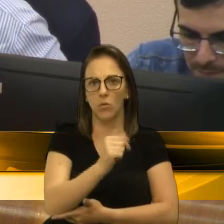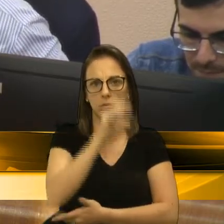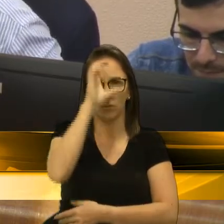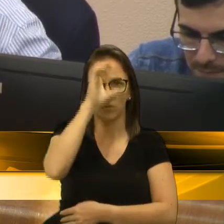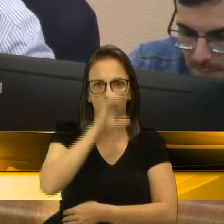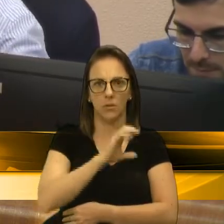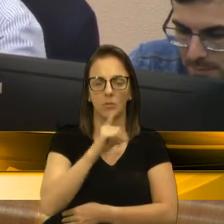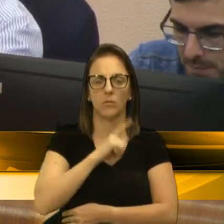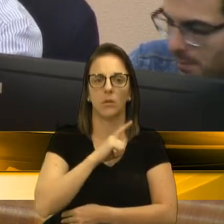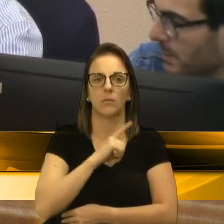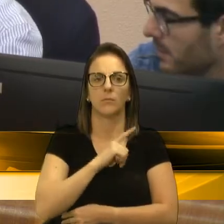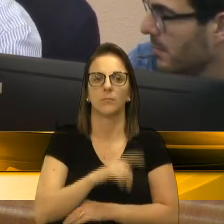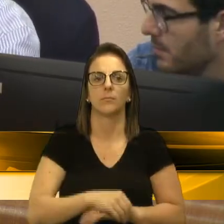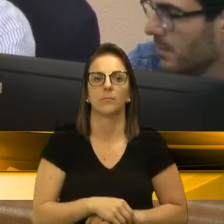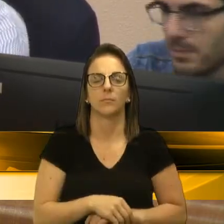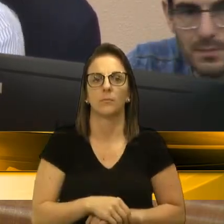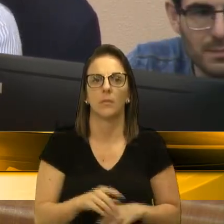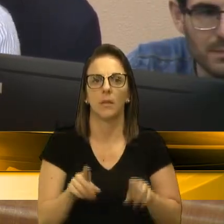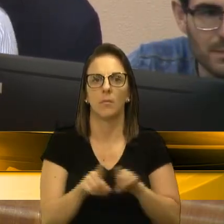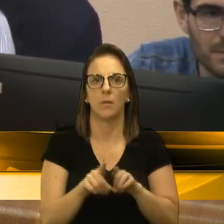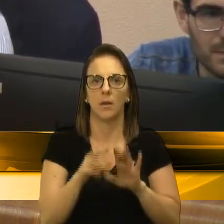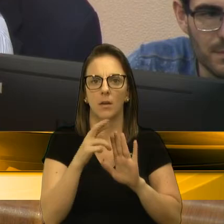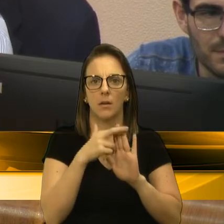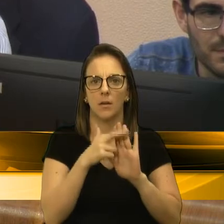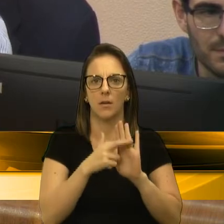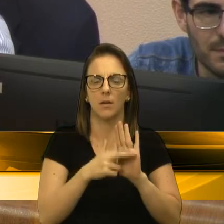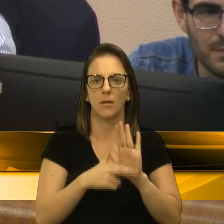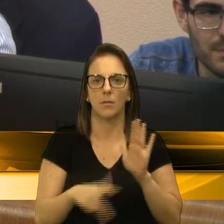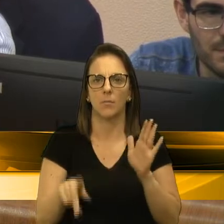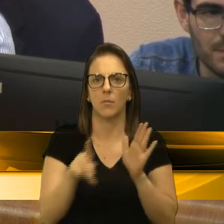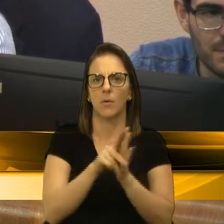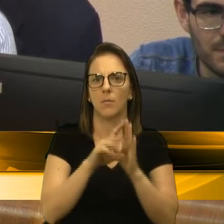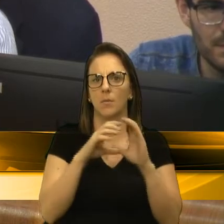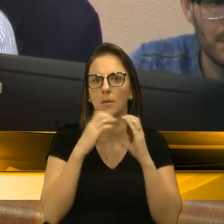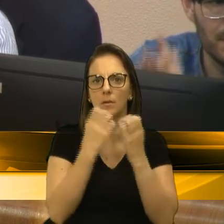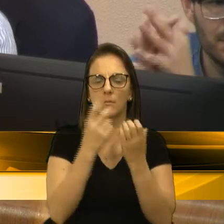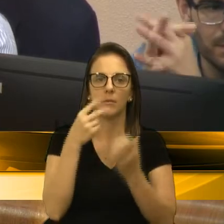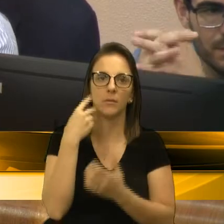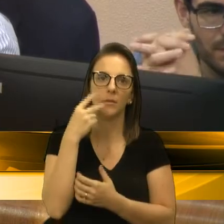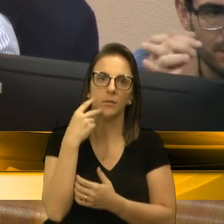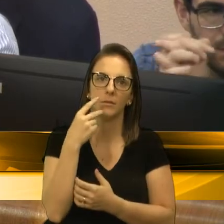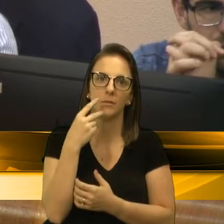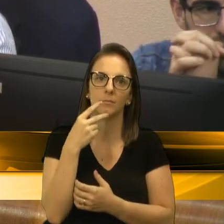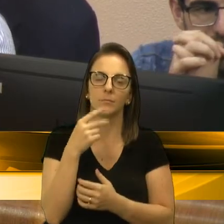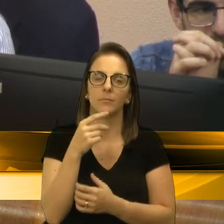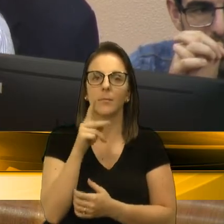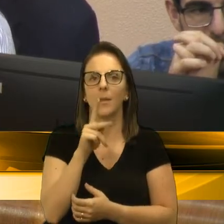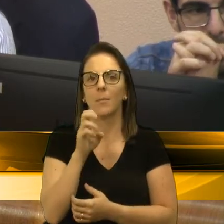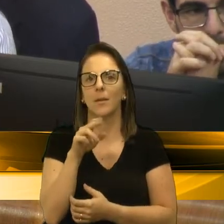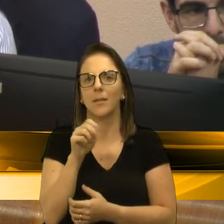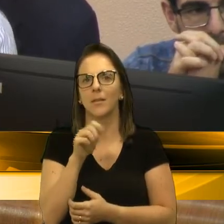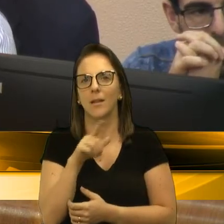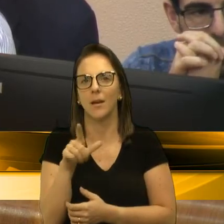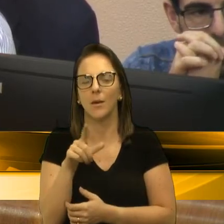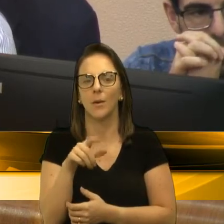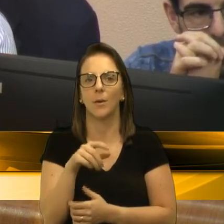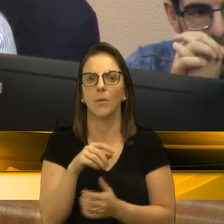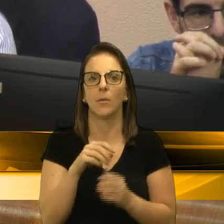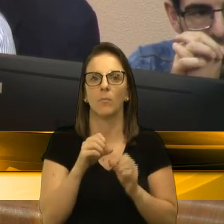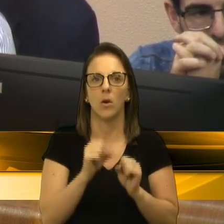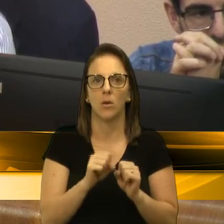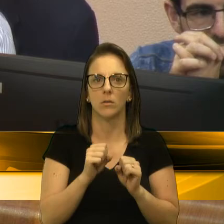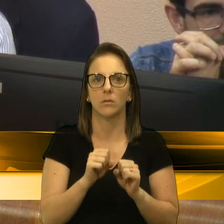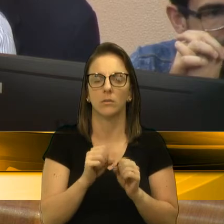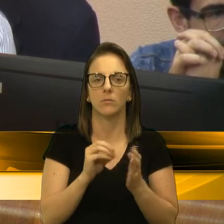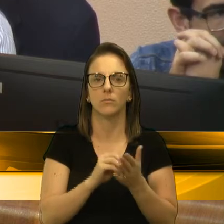titularizam. Ademais, o regime de nulidade no processo civil, penal ou administrativo pressupõe sempre gravidade insanável e